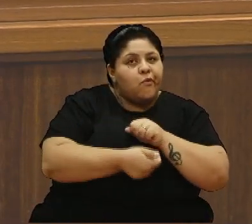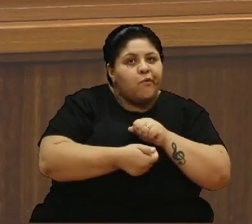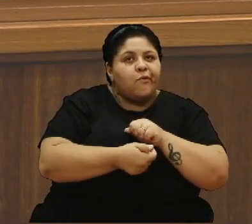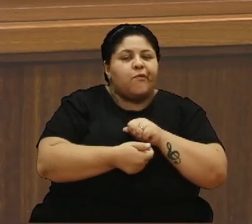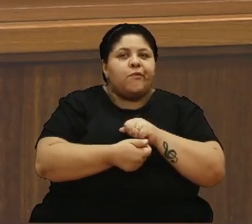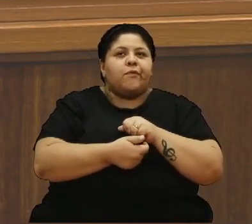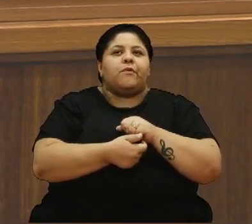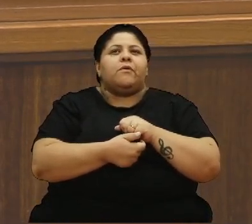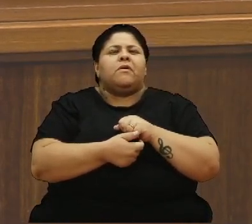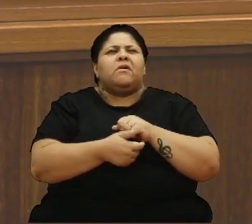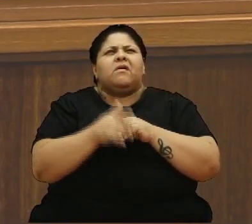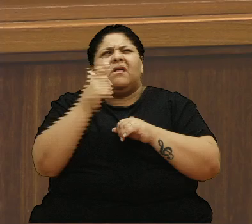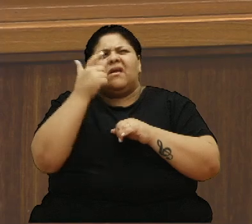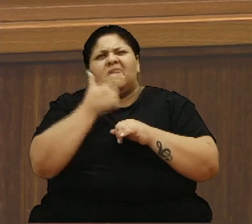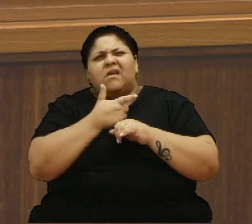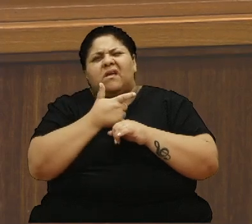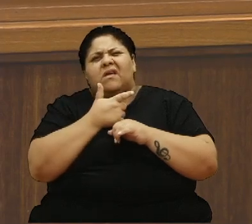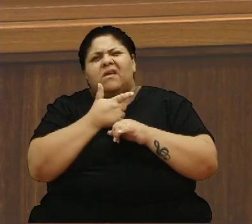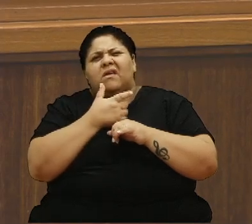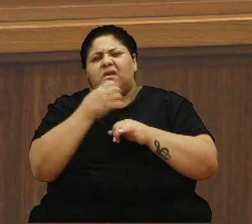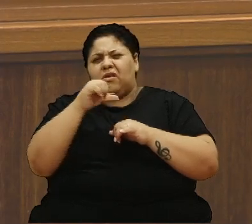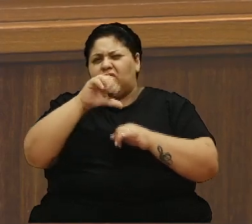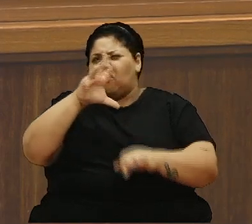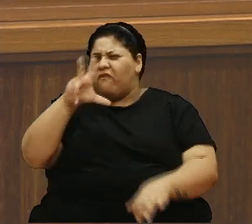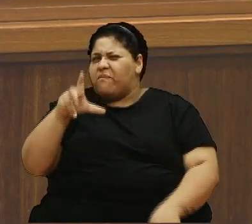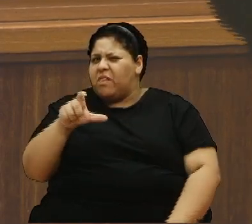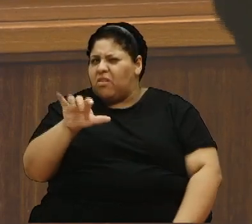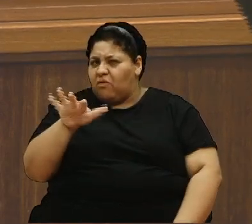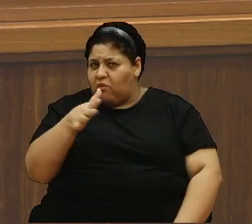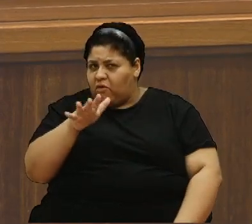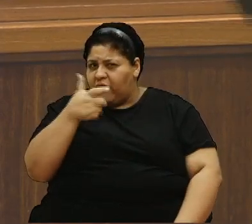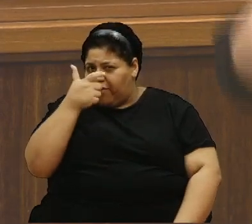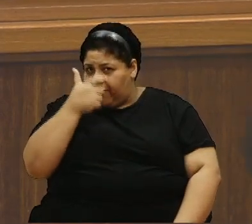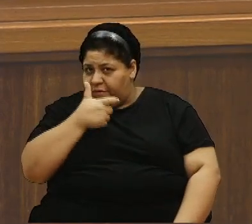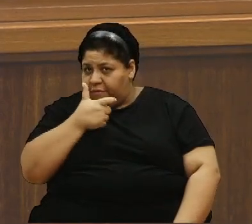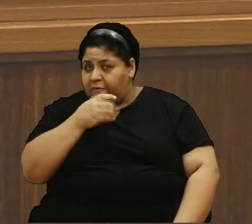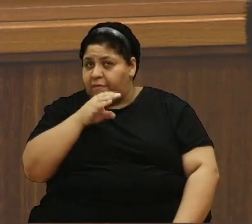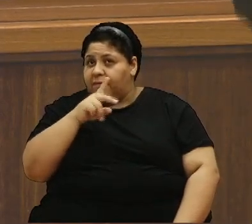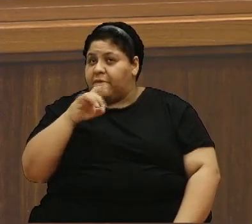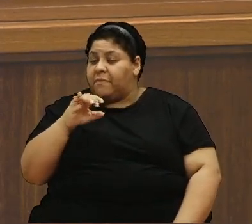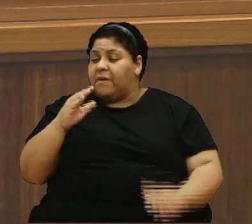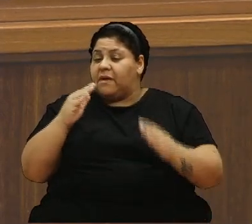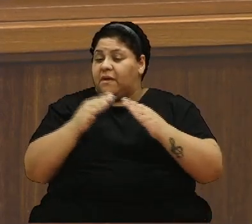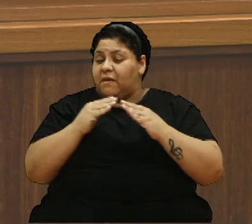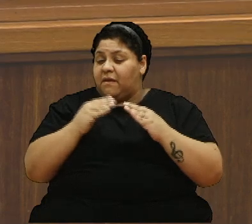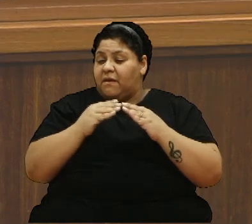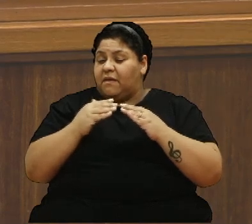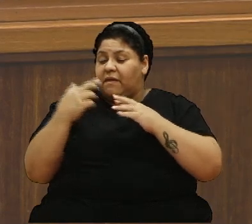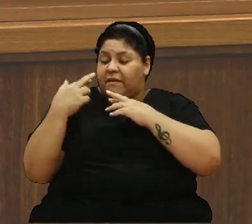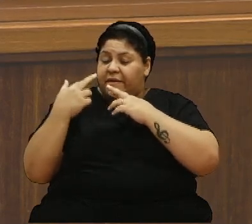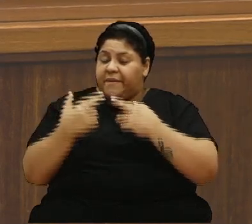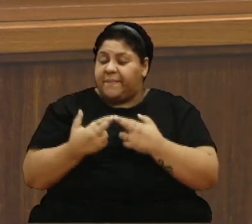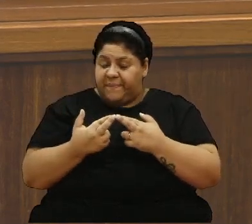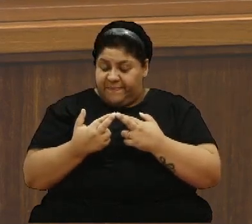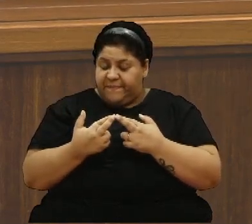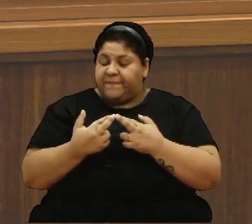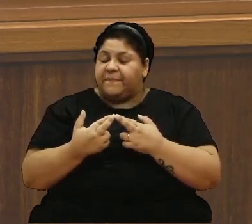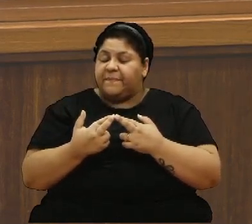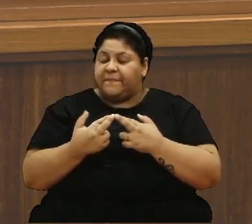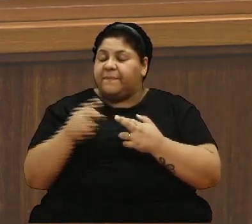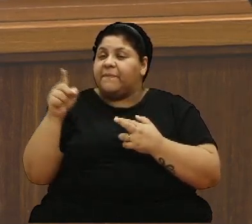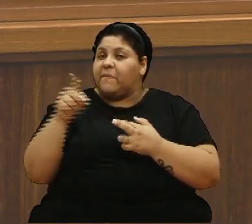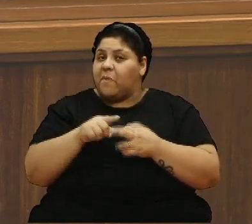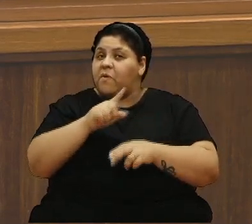conta, se eu não me engano, é cerca de 9 milhões, está depositado para ser feita a casa. A responsabilidade é do